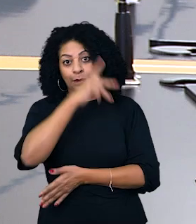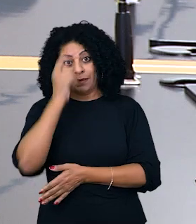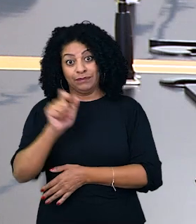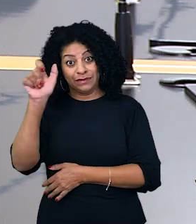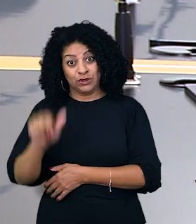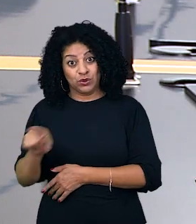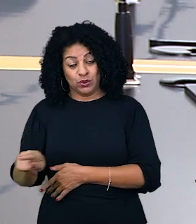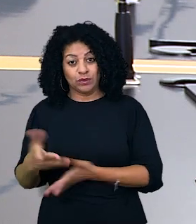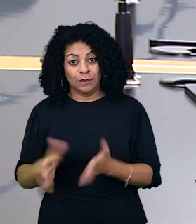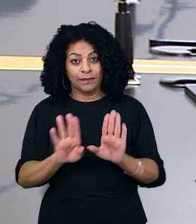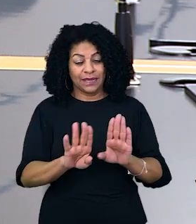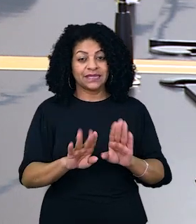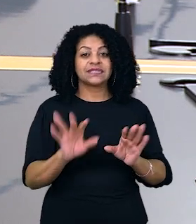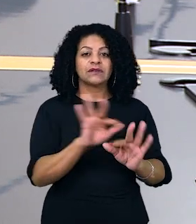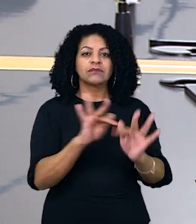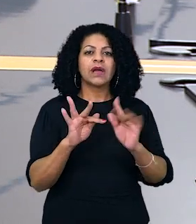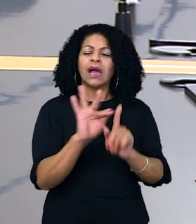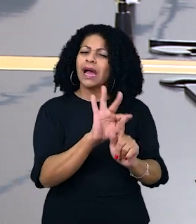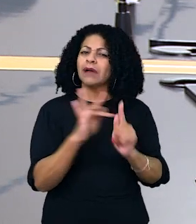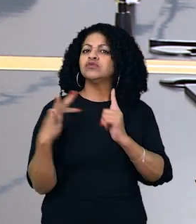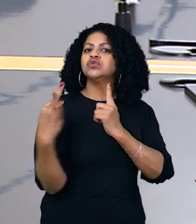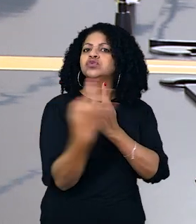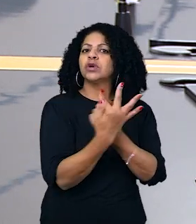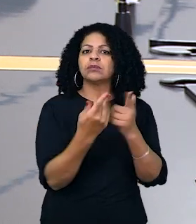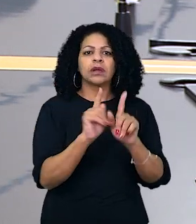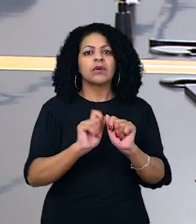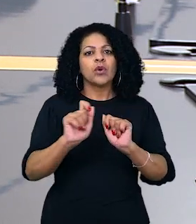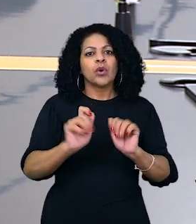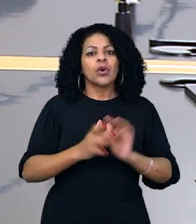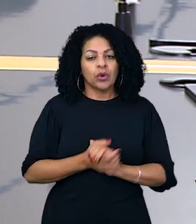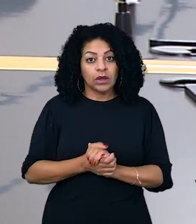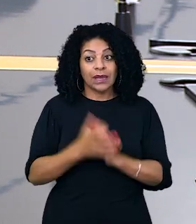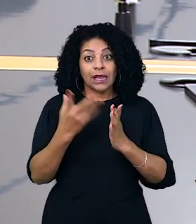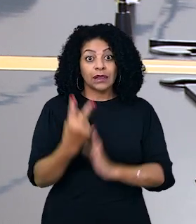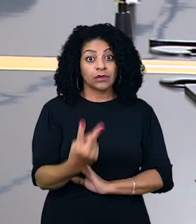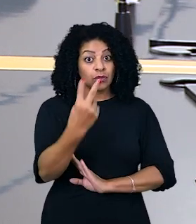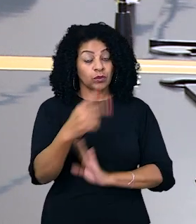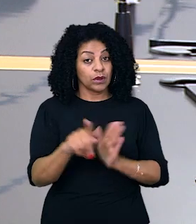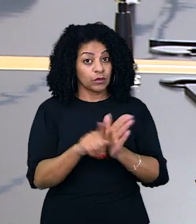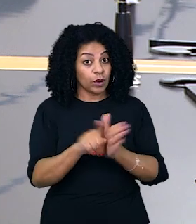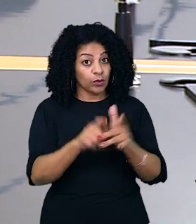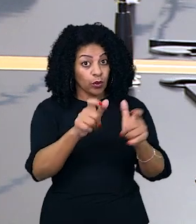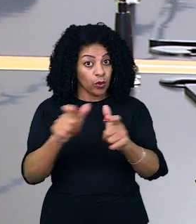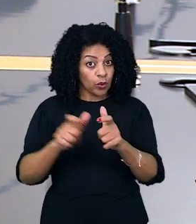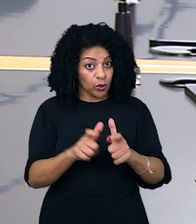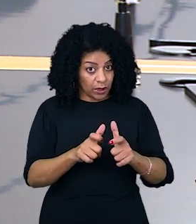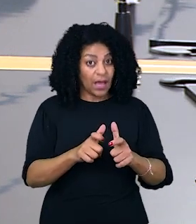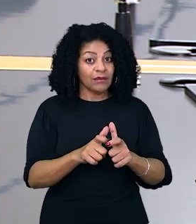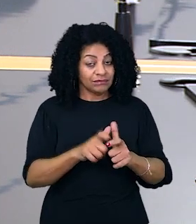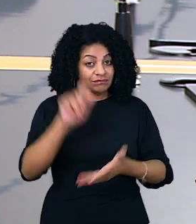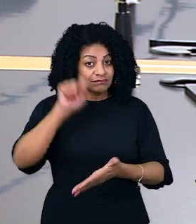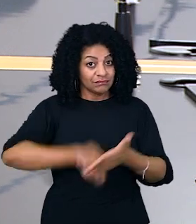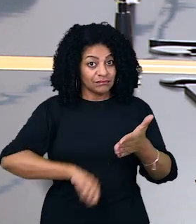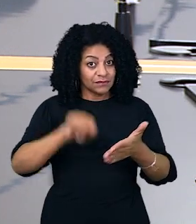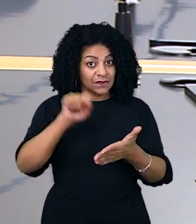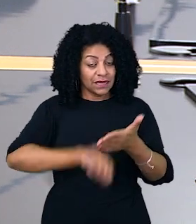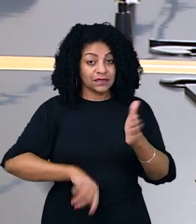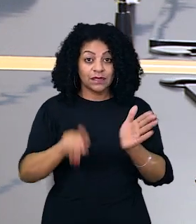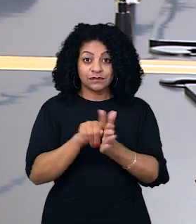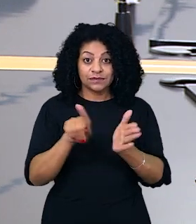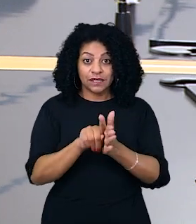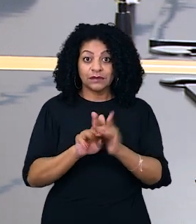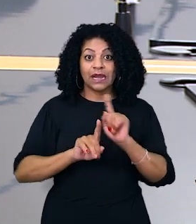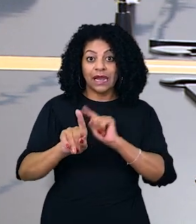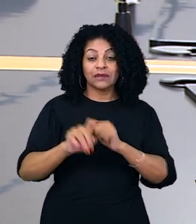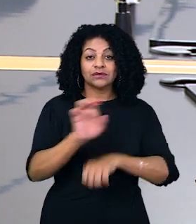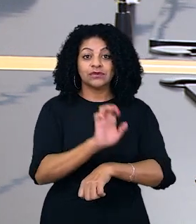Mas, segundo a Vara do Trabalho, a citação foi entregue em 2 localizações que constam no cadastro da Junta